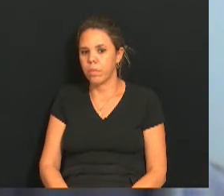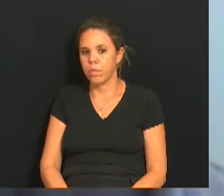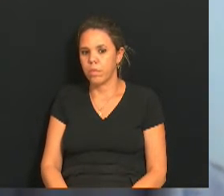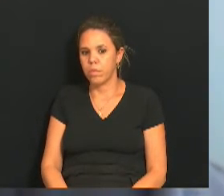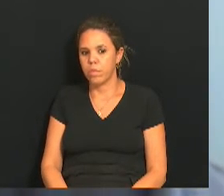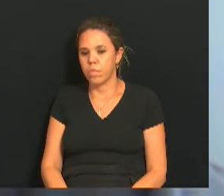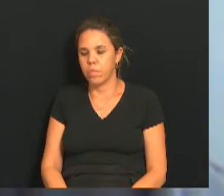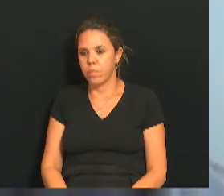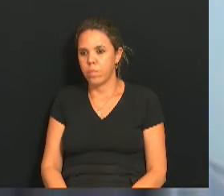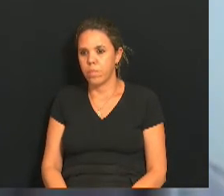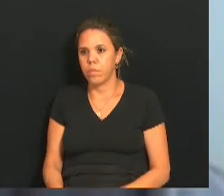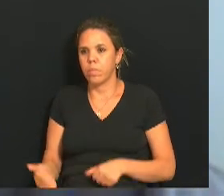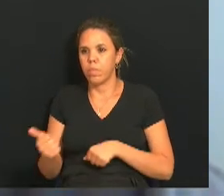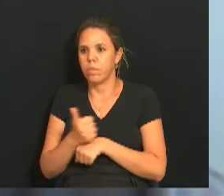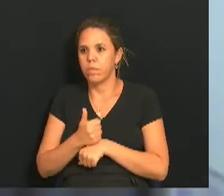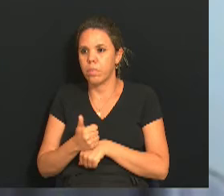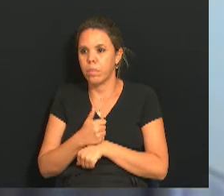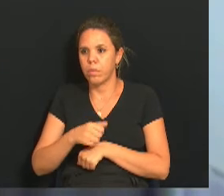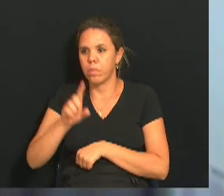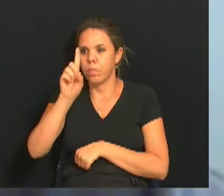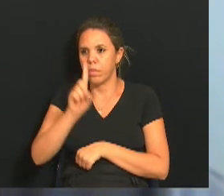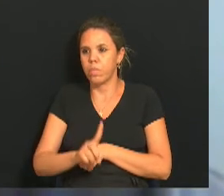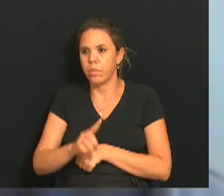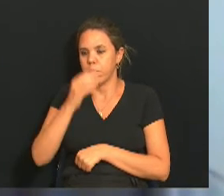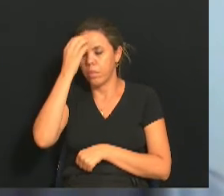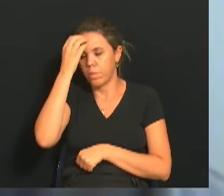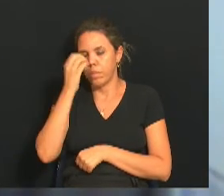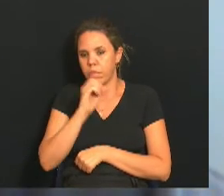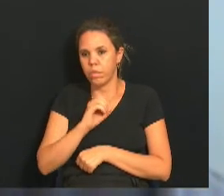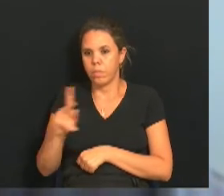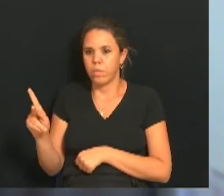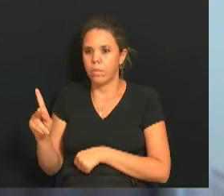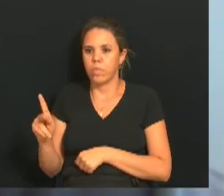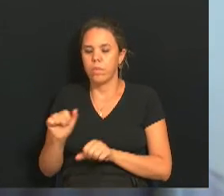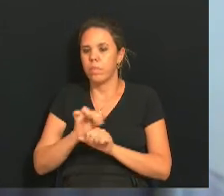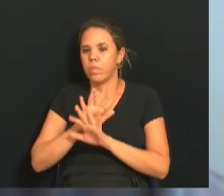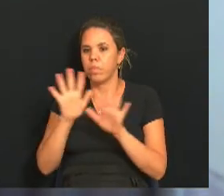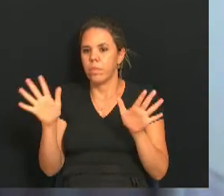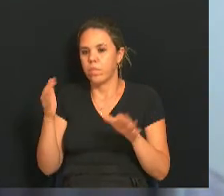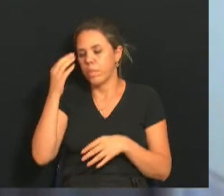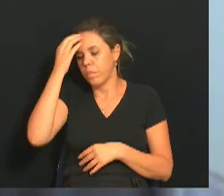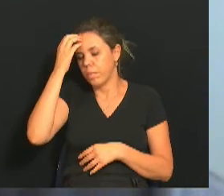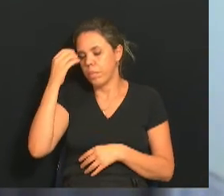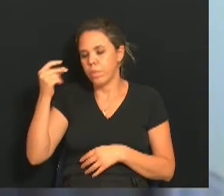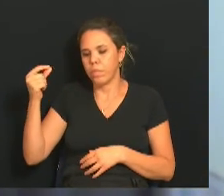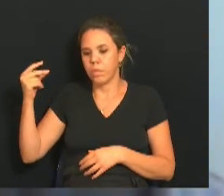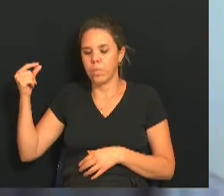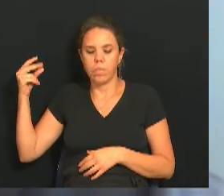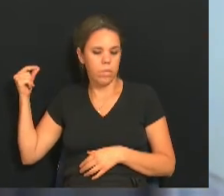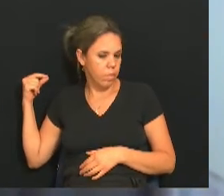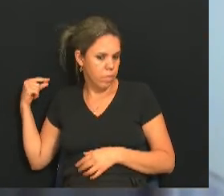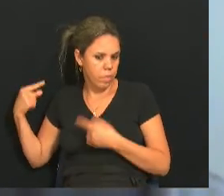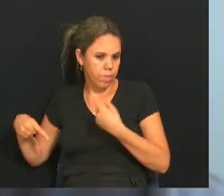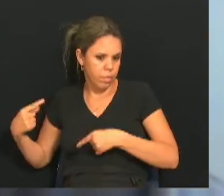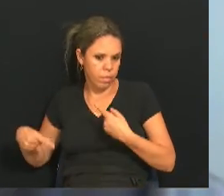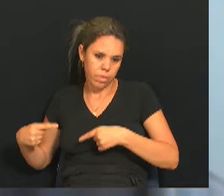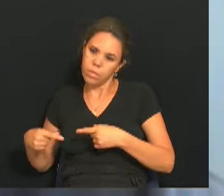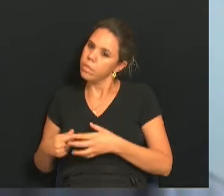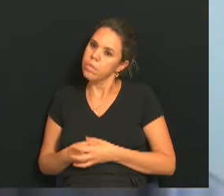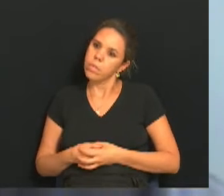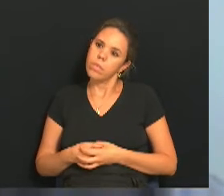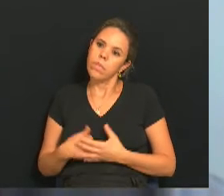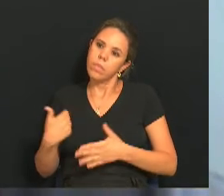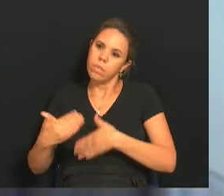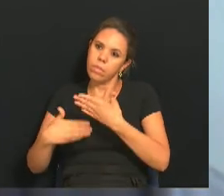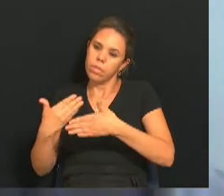dos cargos de diretor vice-OP, precisa esclarecer, acho que faz um tempo, né, que essa discussão foi feita, talvez a gente tenha perdido